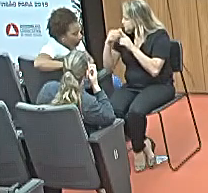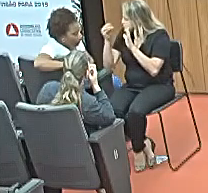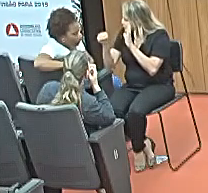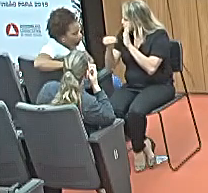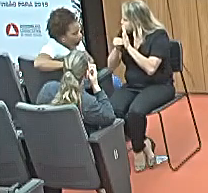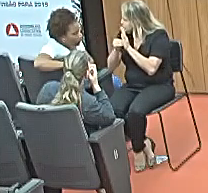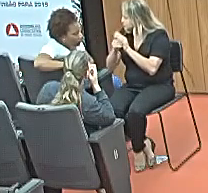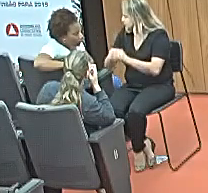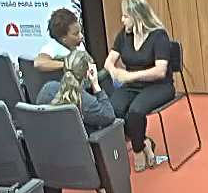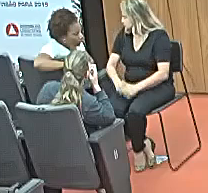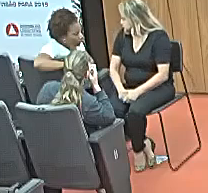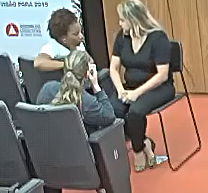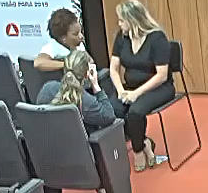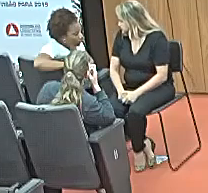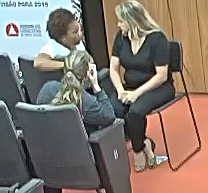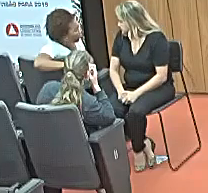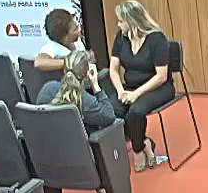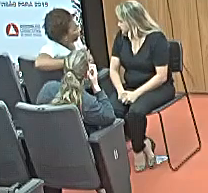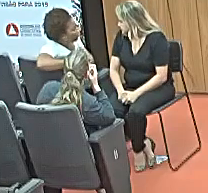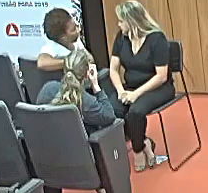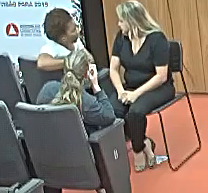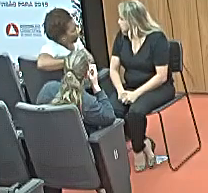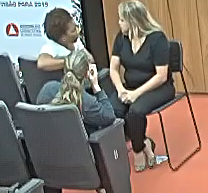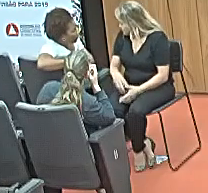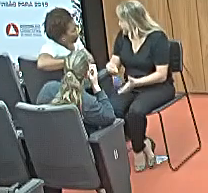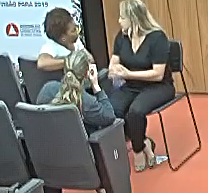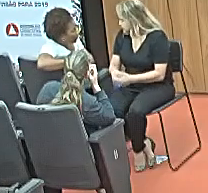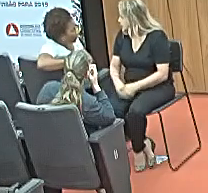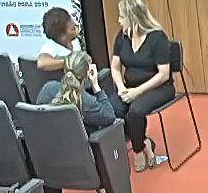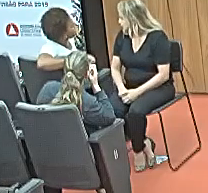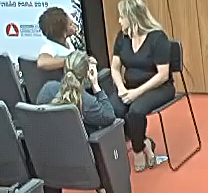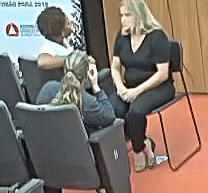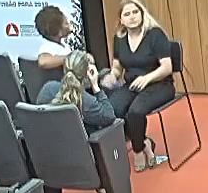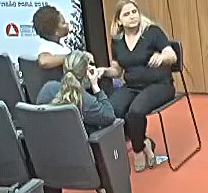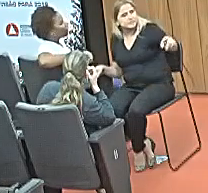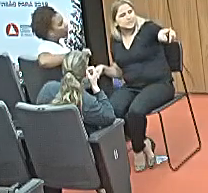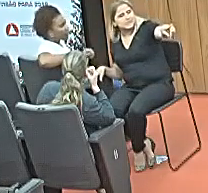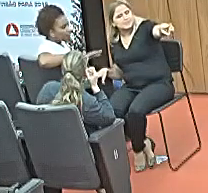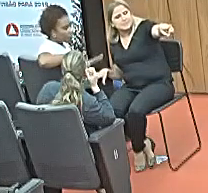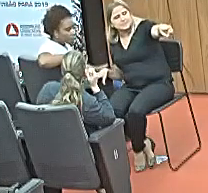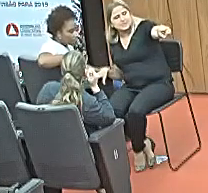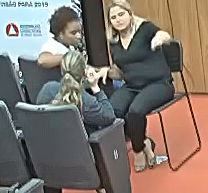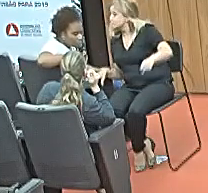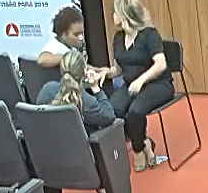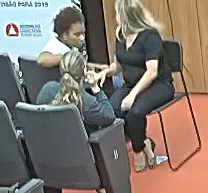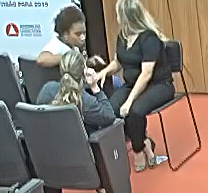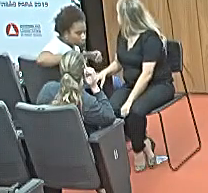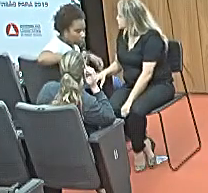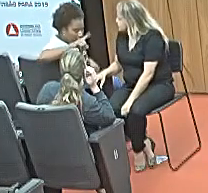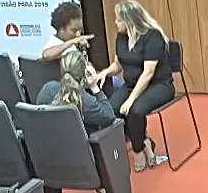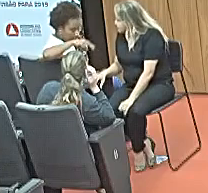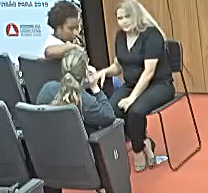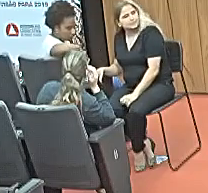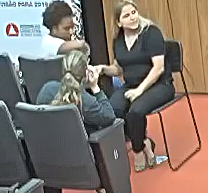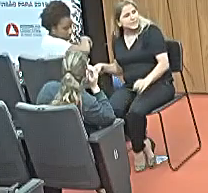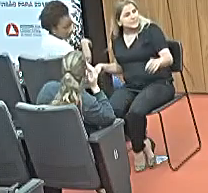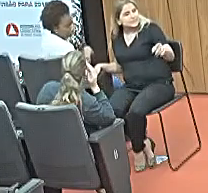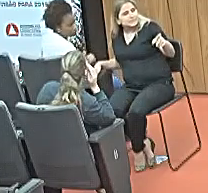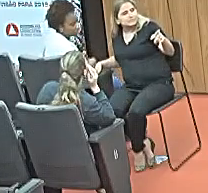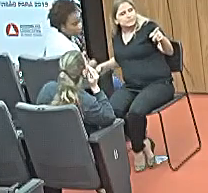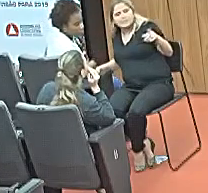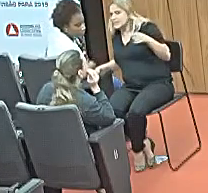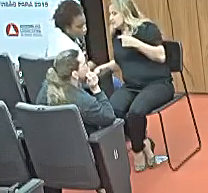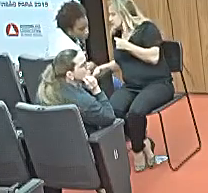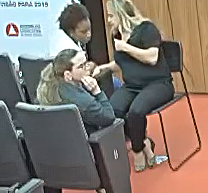que seria a aquisição é de duas é de dois caminhões pipas